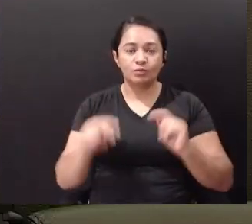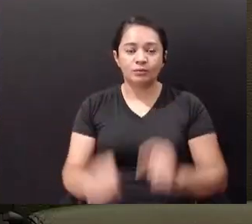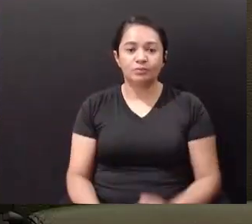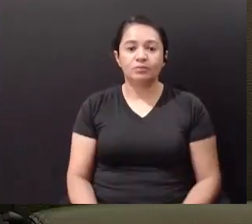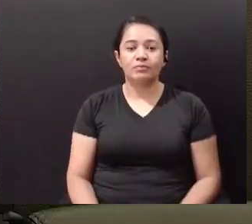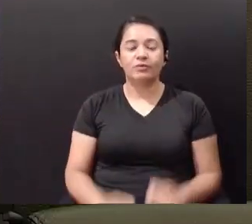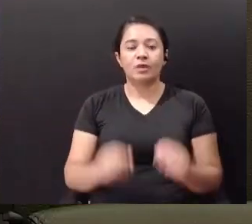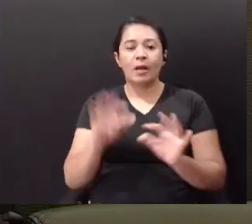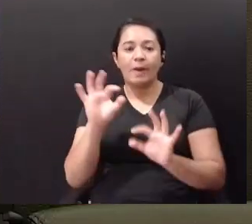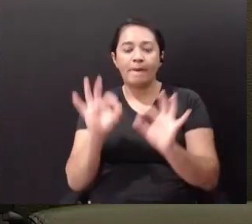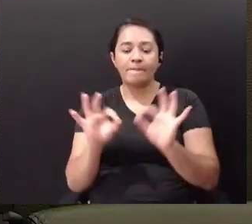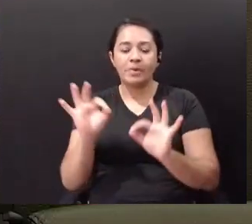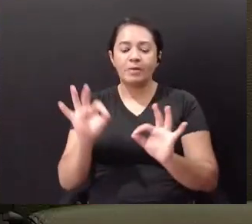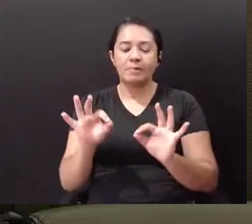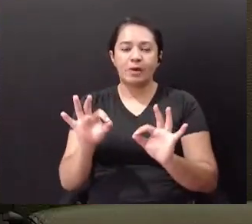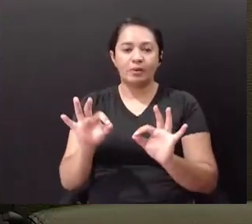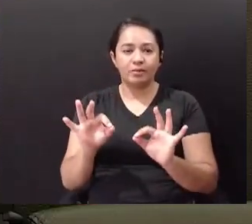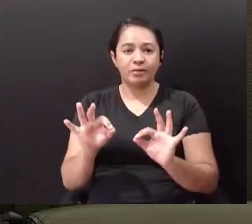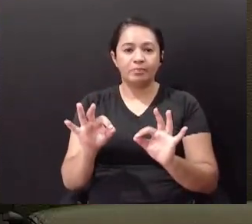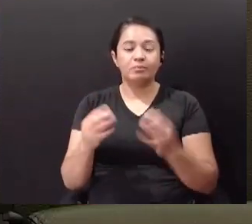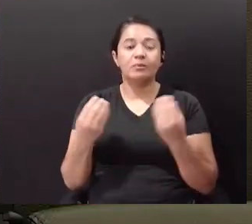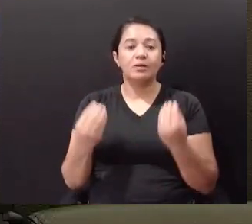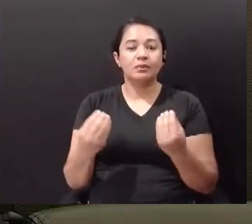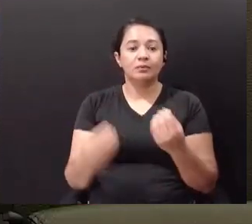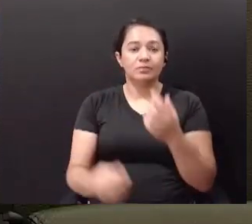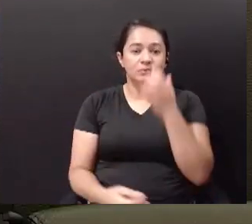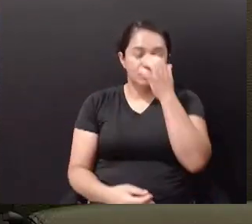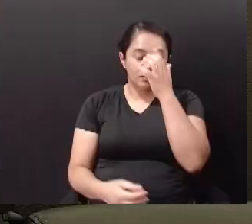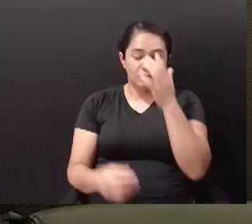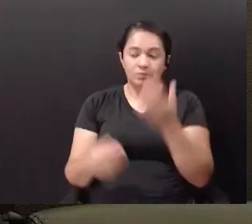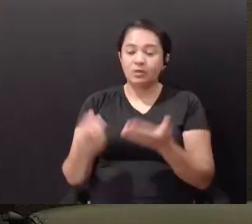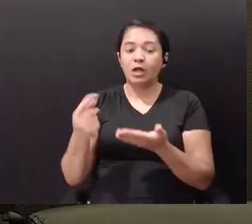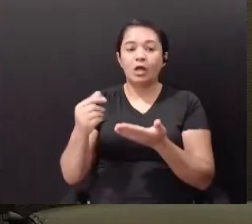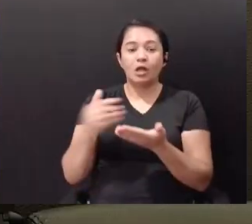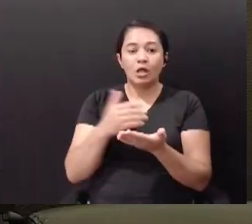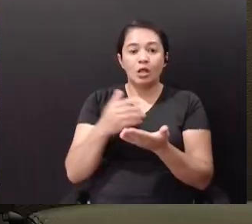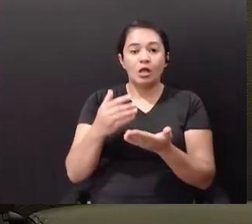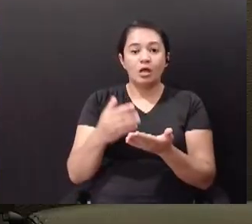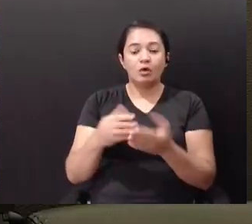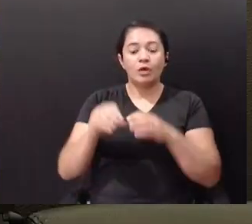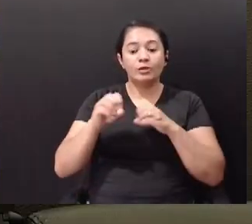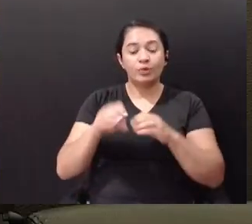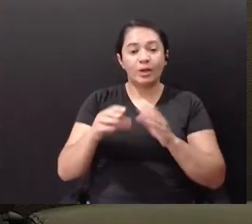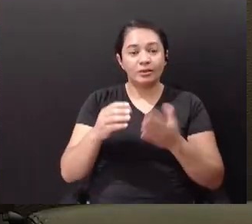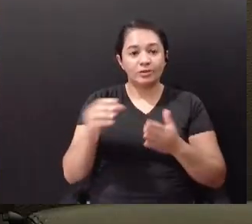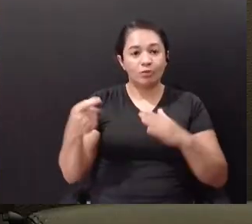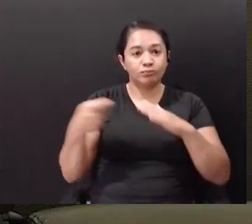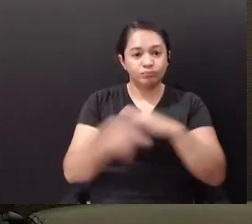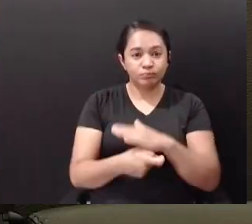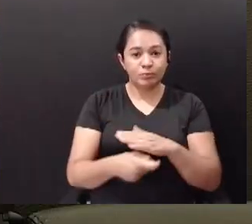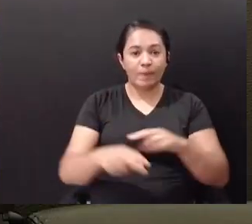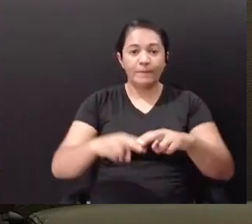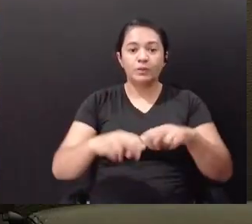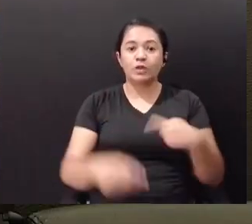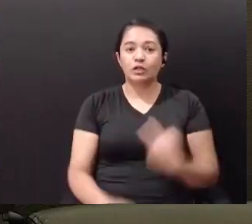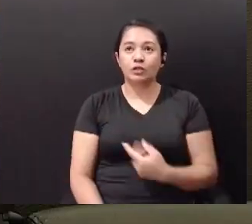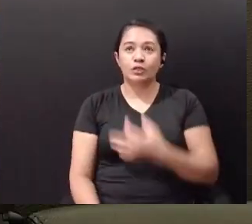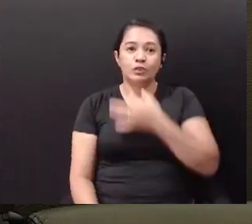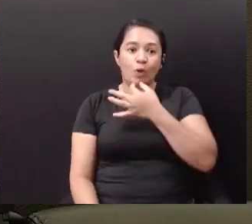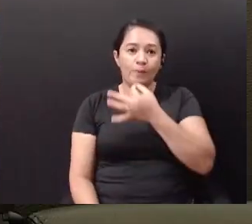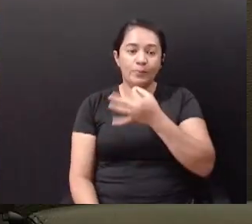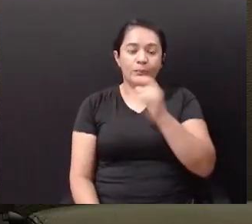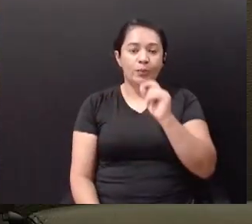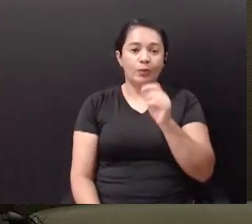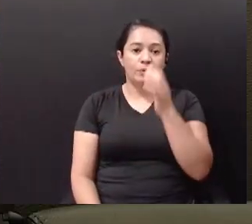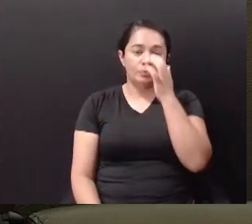tributo para se financiar ensino, né? A nossa hipótese é que isso diga respeito a